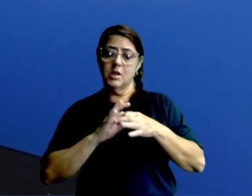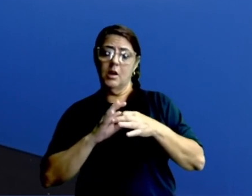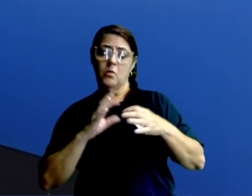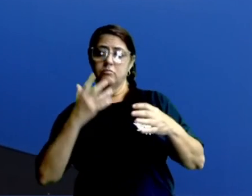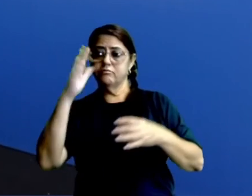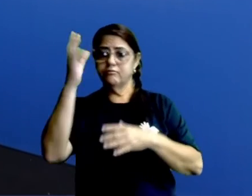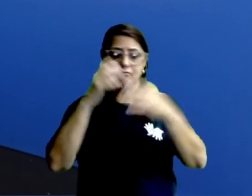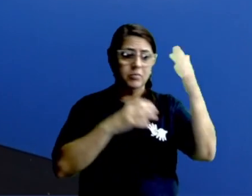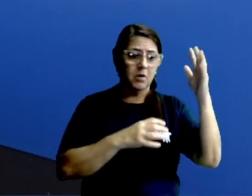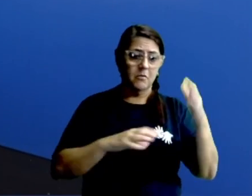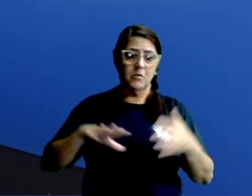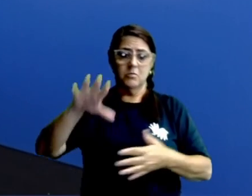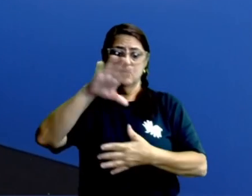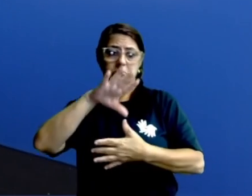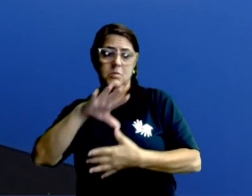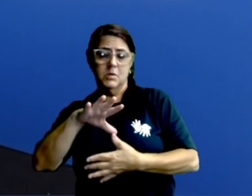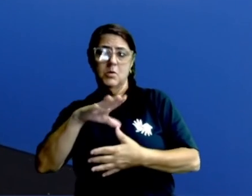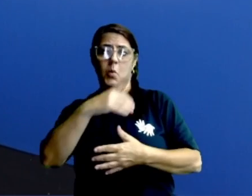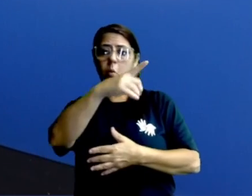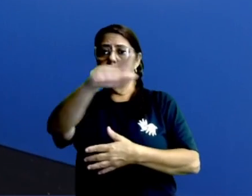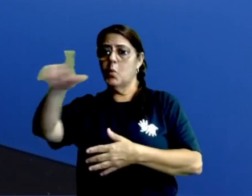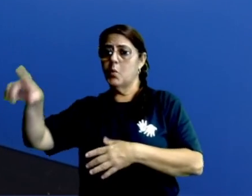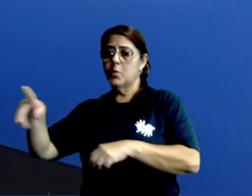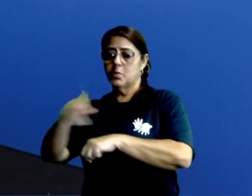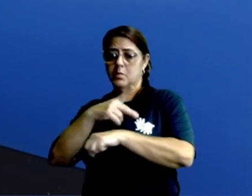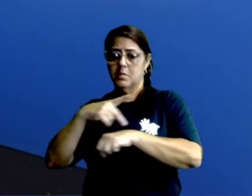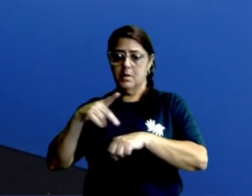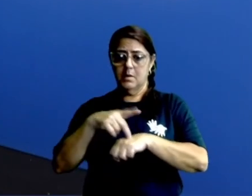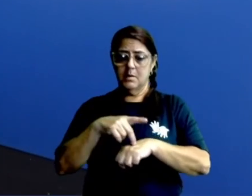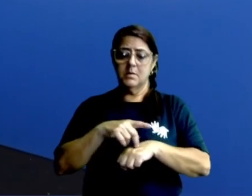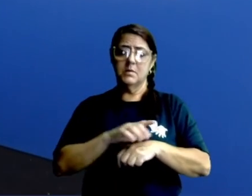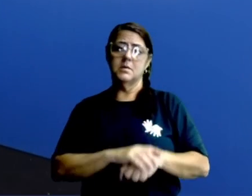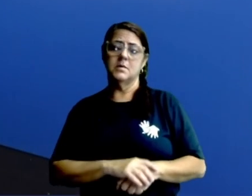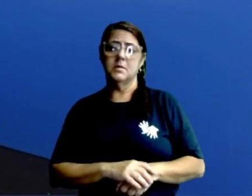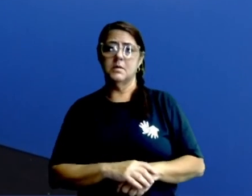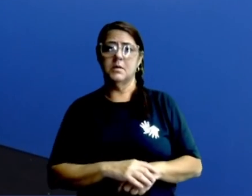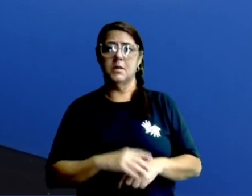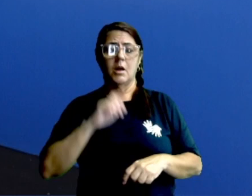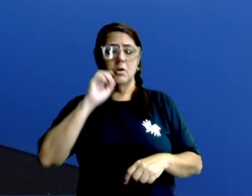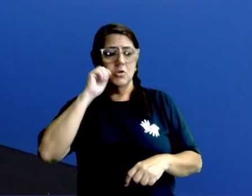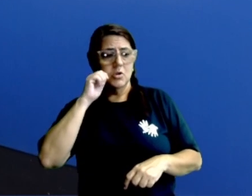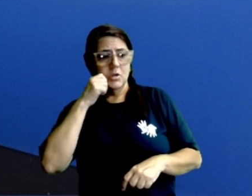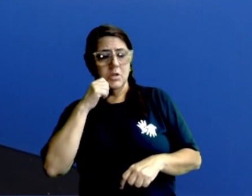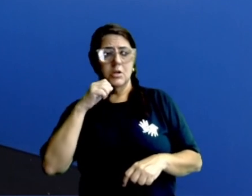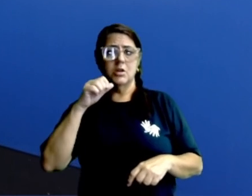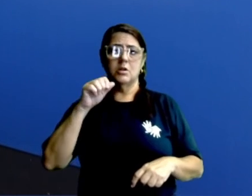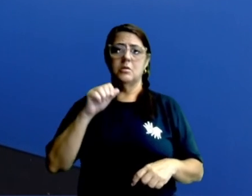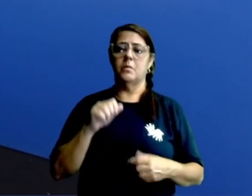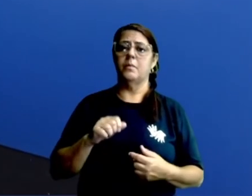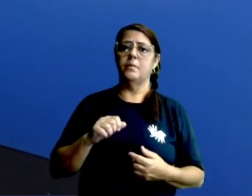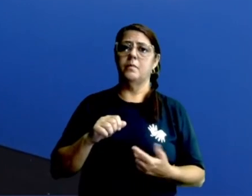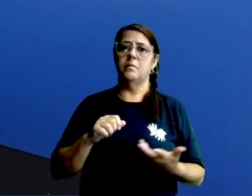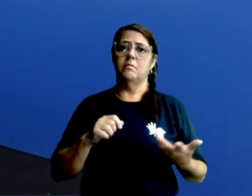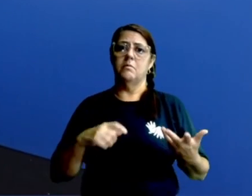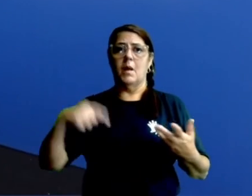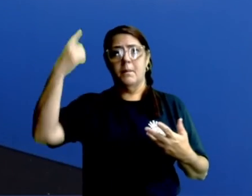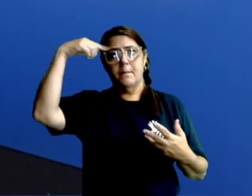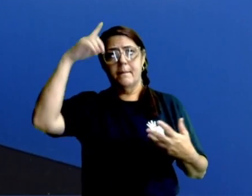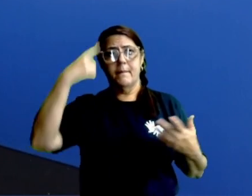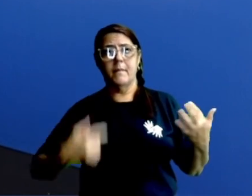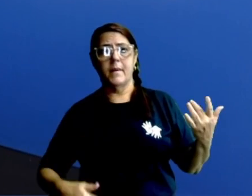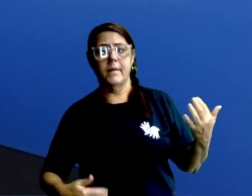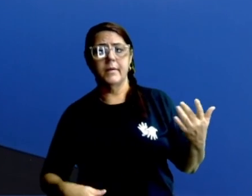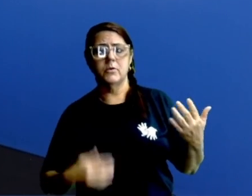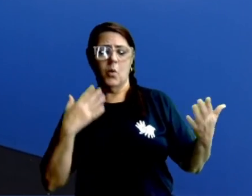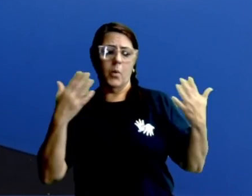fronteira, né, como estão evoluindo outros países, né, os países emergentes como a Argentina, o México. Então ter essa